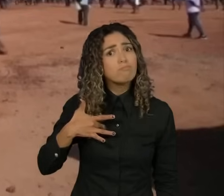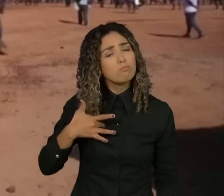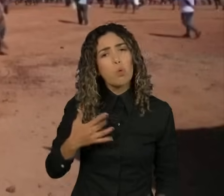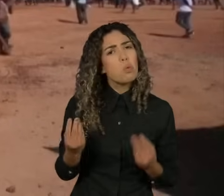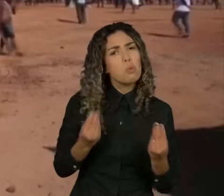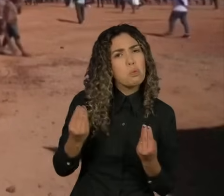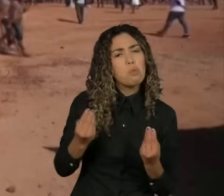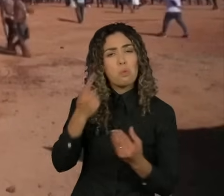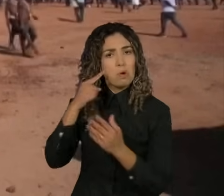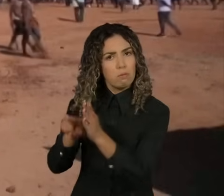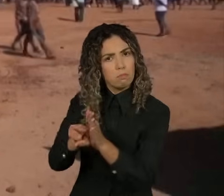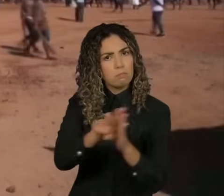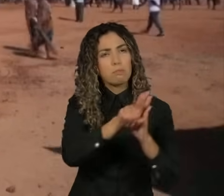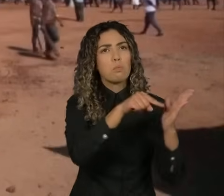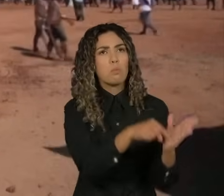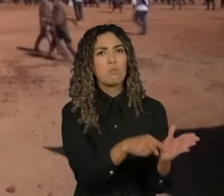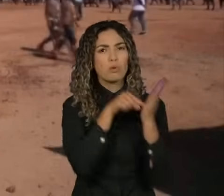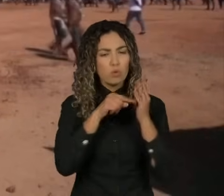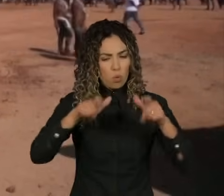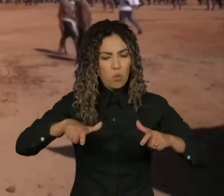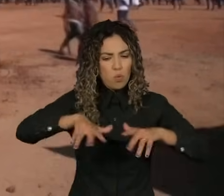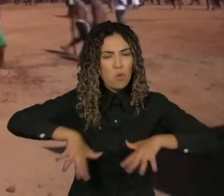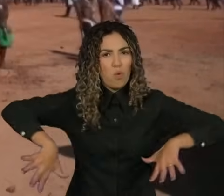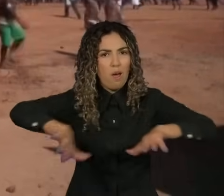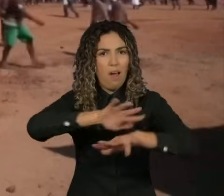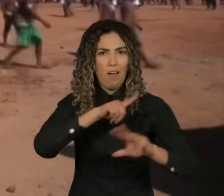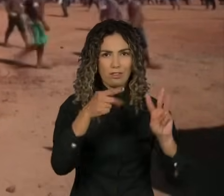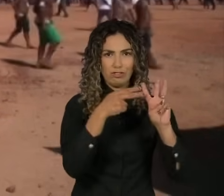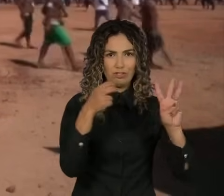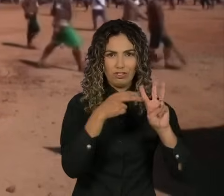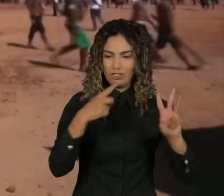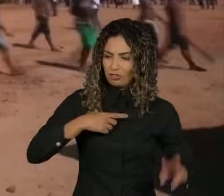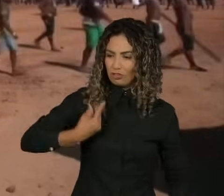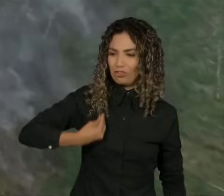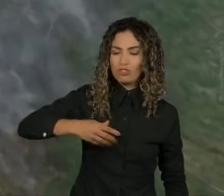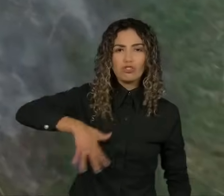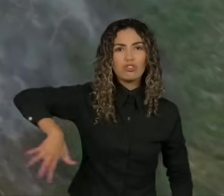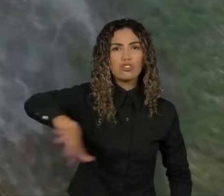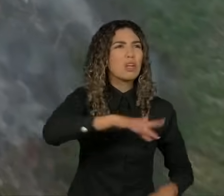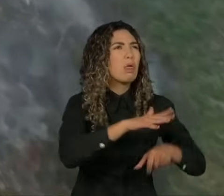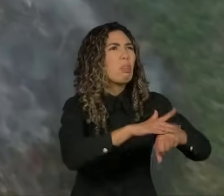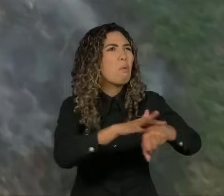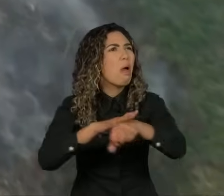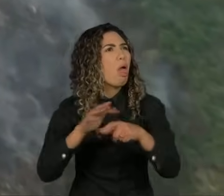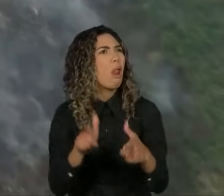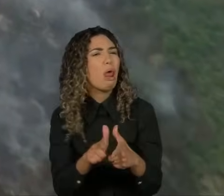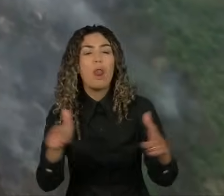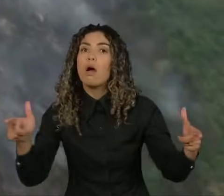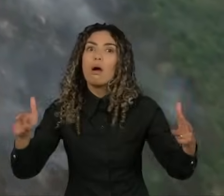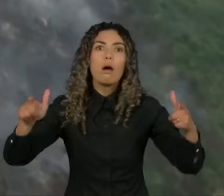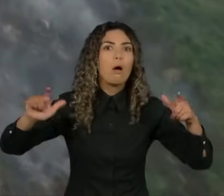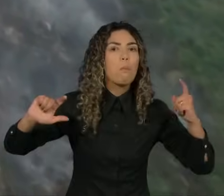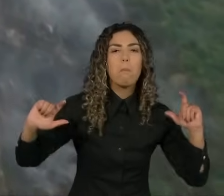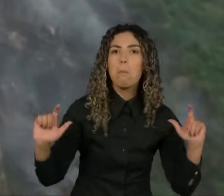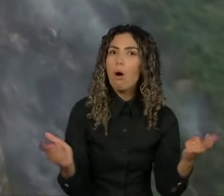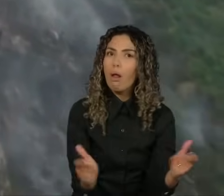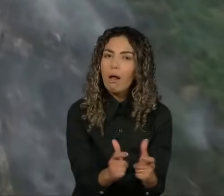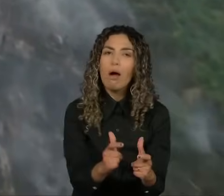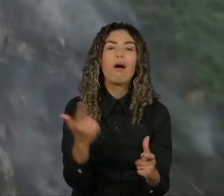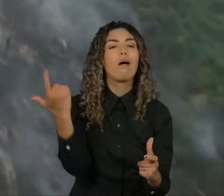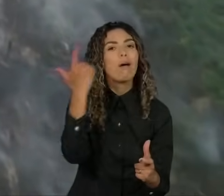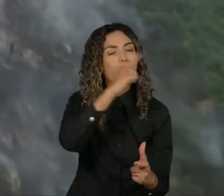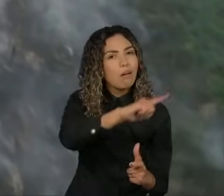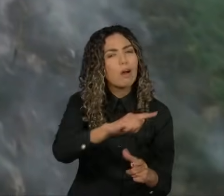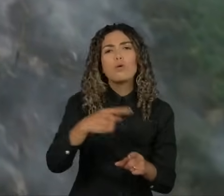os territórios ocupados pelos povos originários reduzem as doenças. Os dados foram comparados com